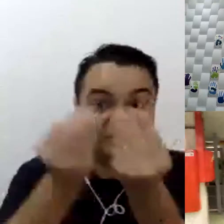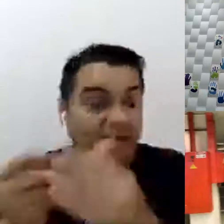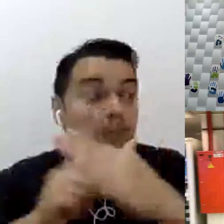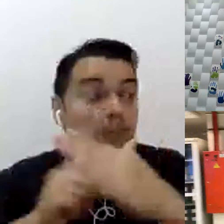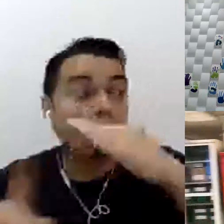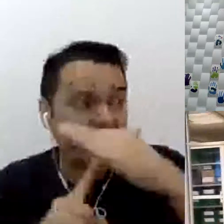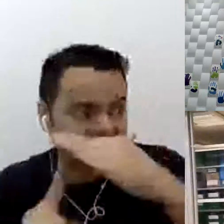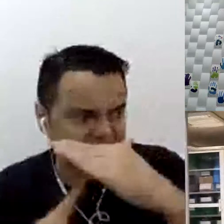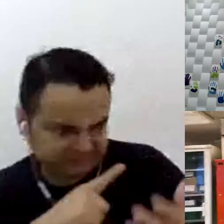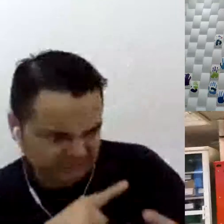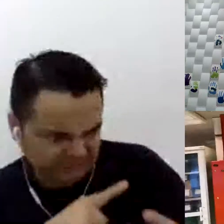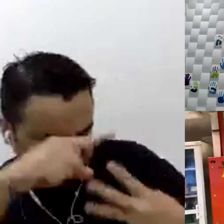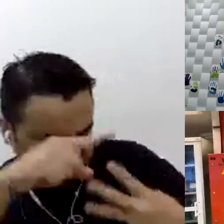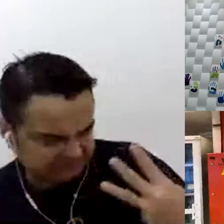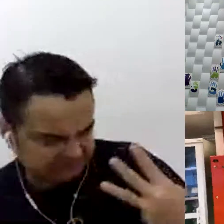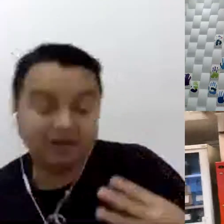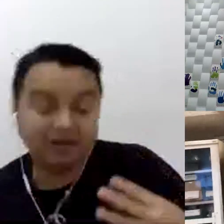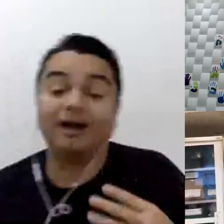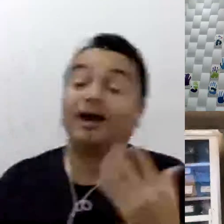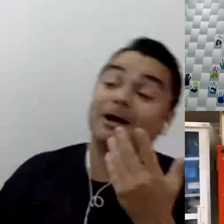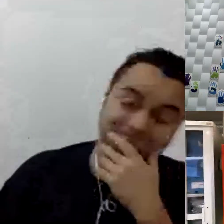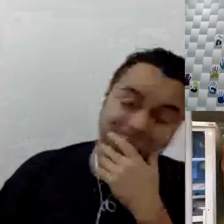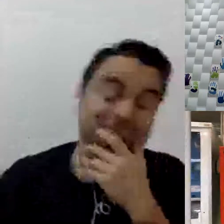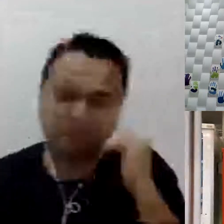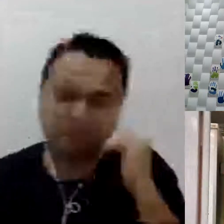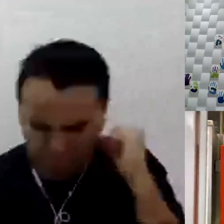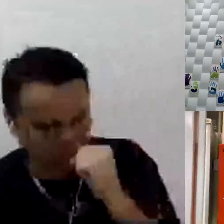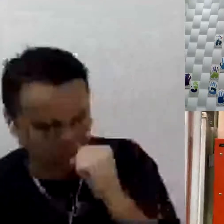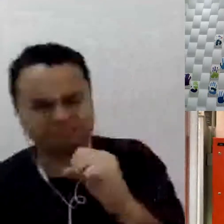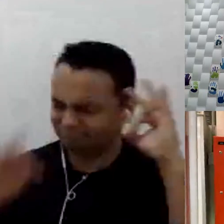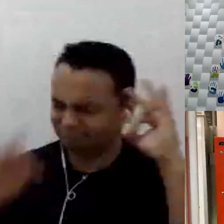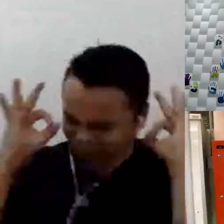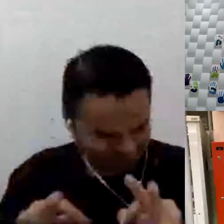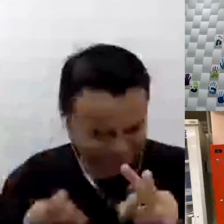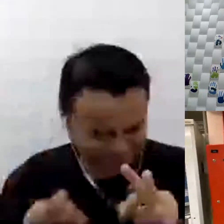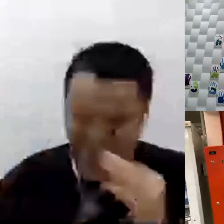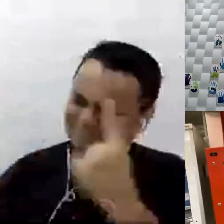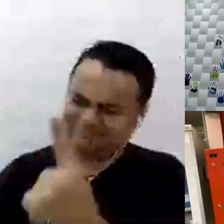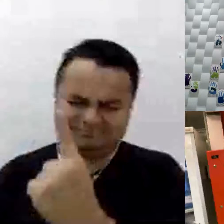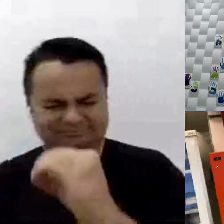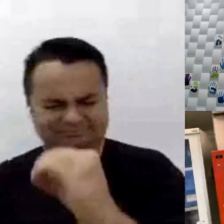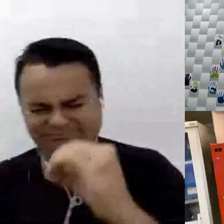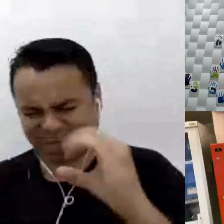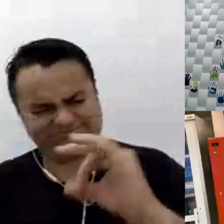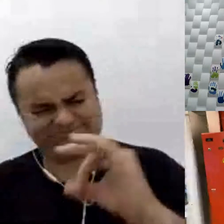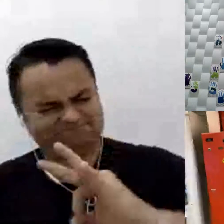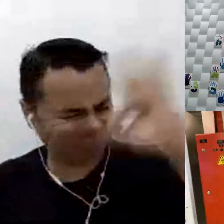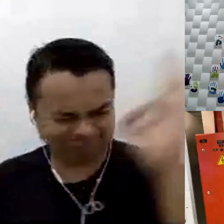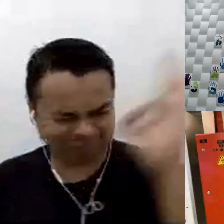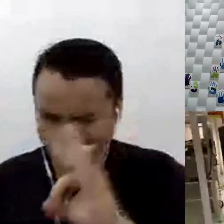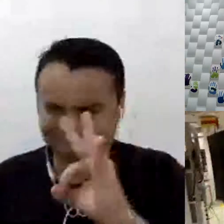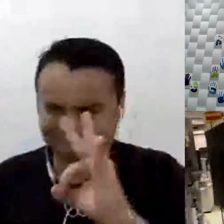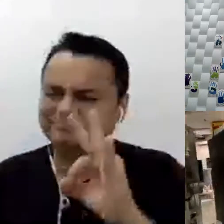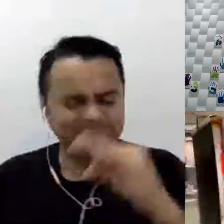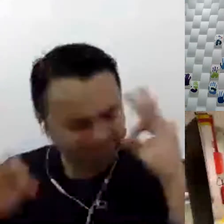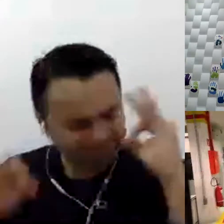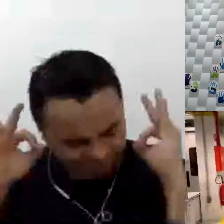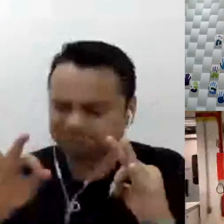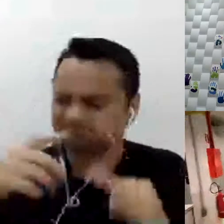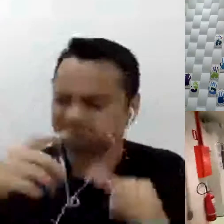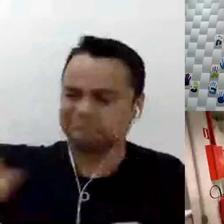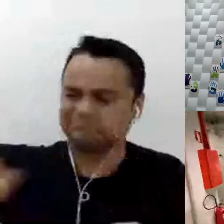Eu diria que a gente não pode dizer, a gente pode afirmar 100% de certeza que isso vai fazer com que a gente